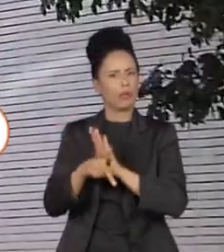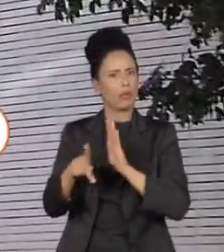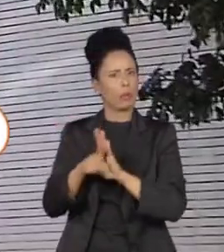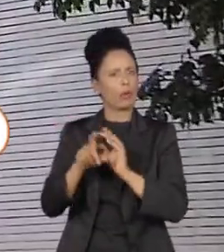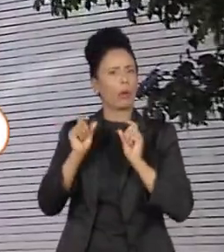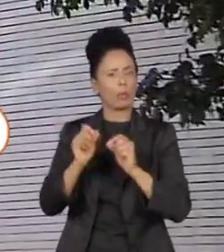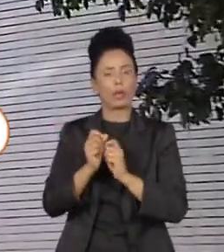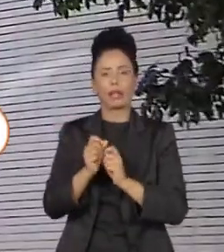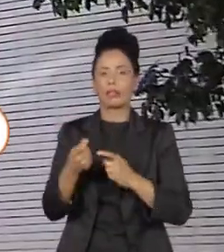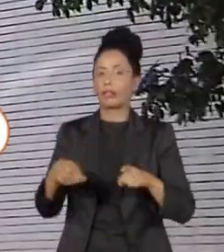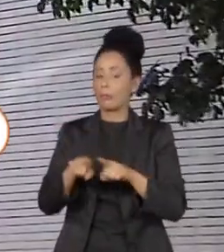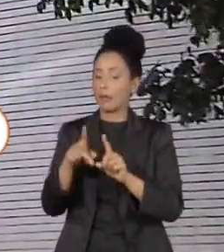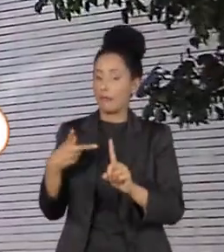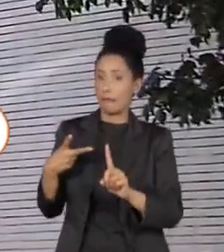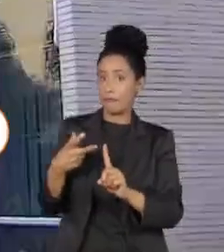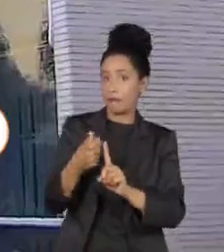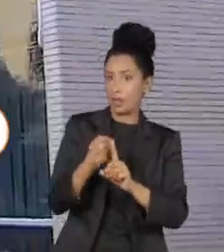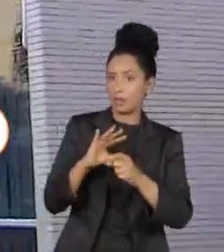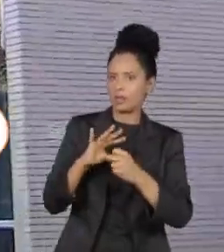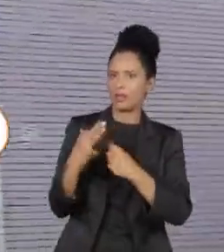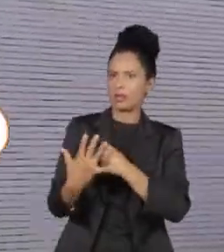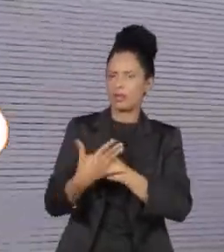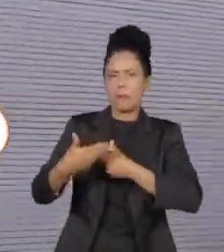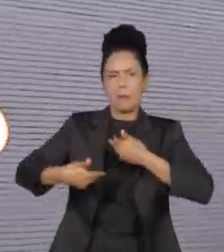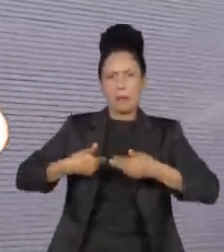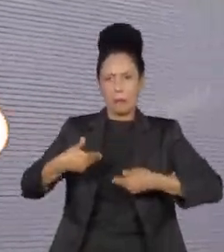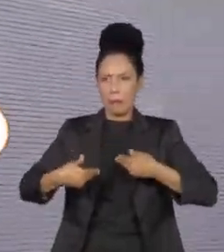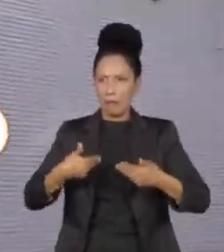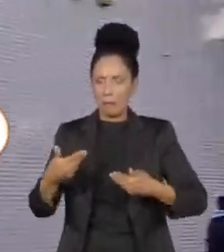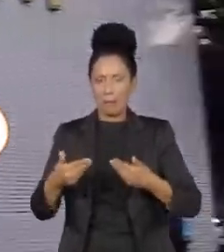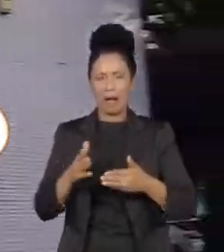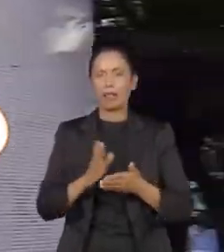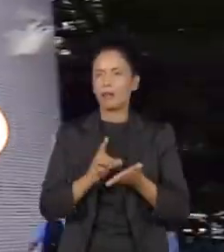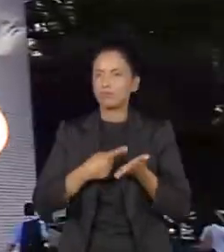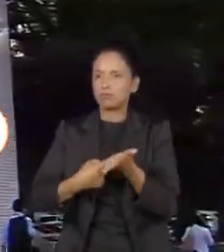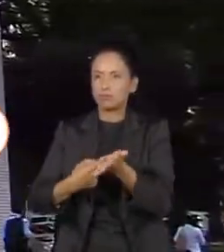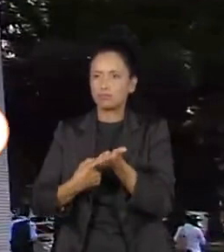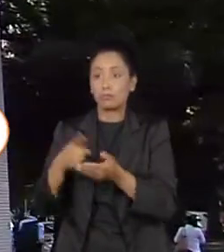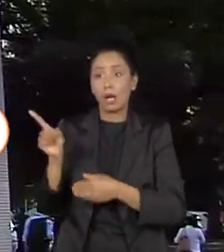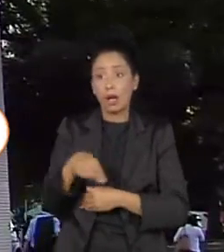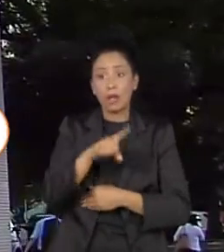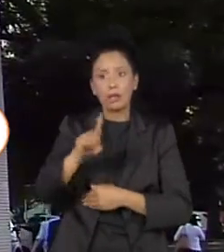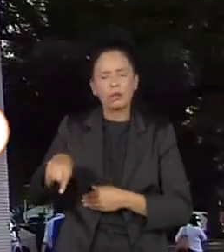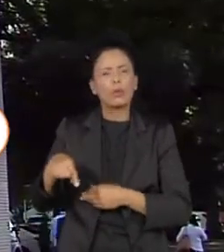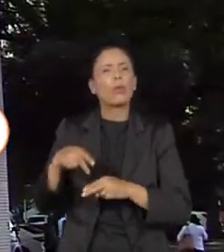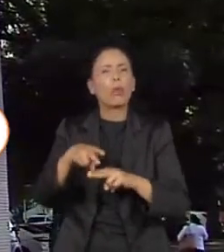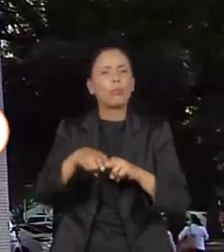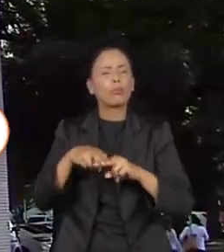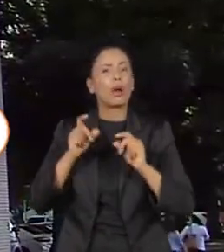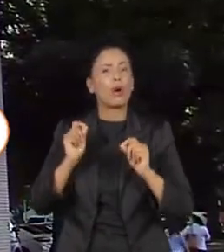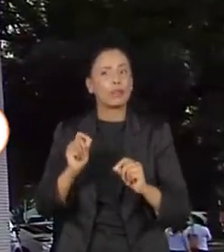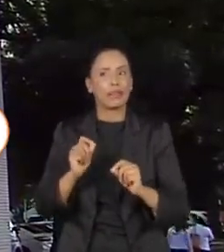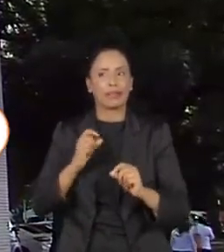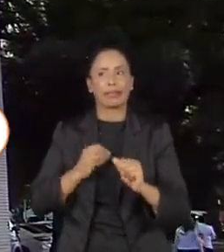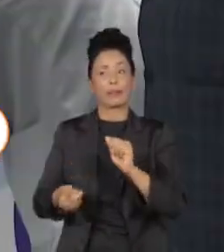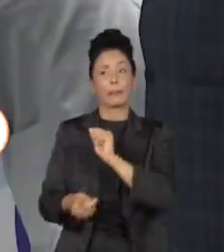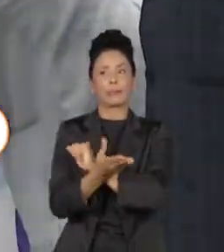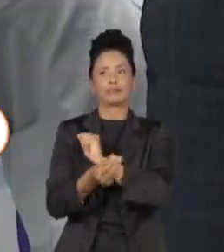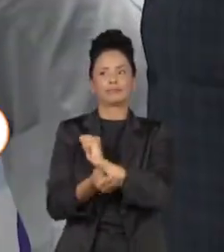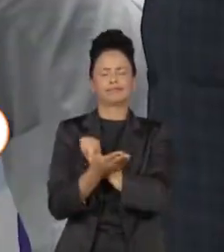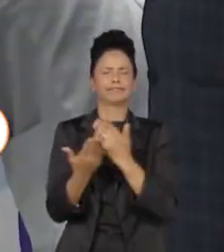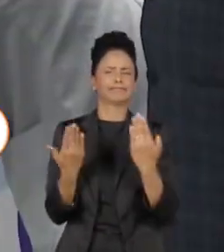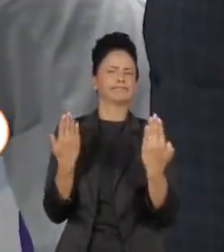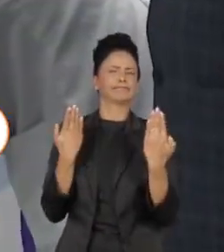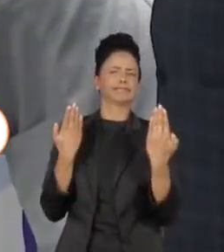contra a Covid-19. Essa negociação foi cancelada por conta de suspeita de corrupção. O TCU fez a